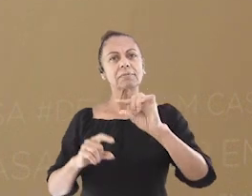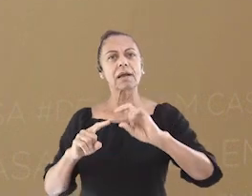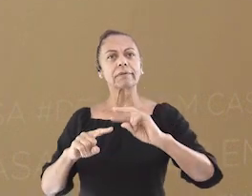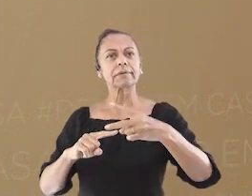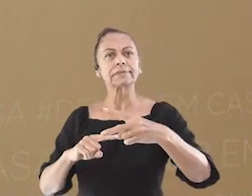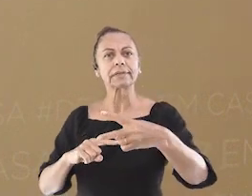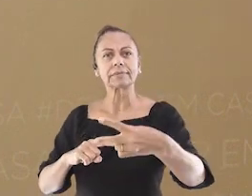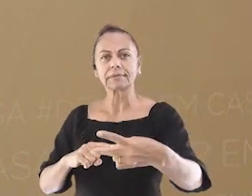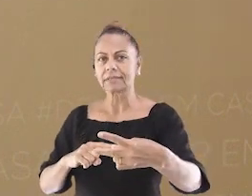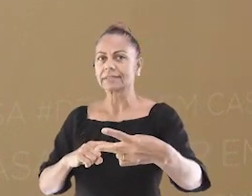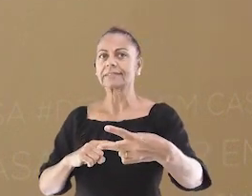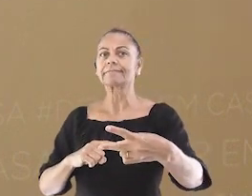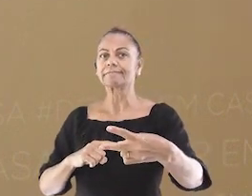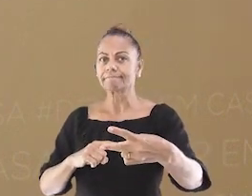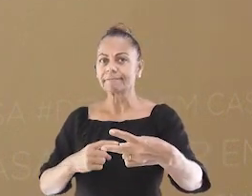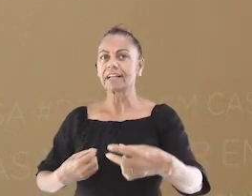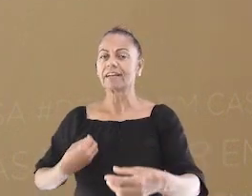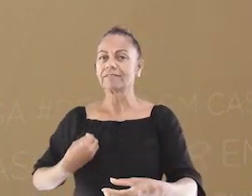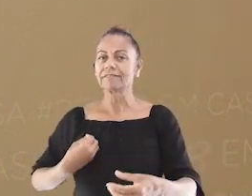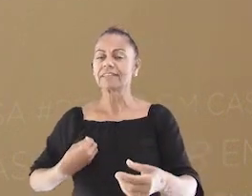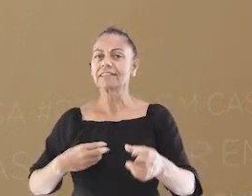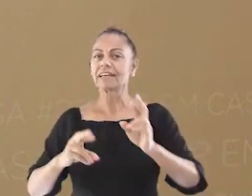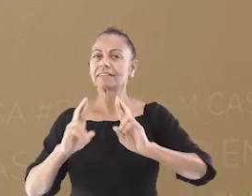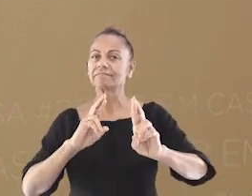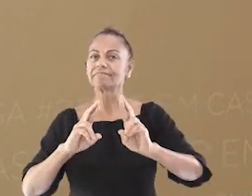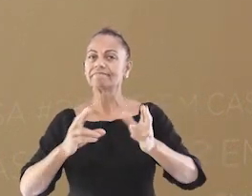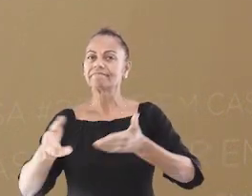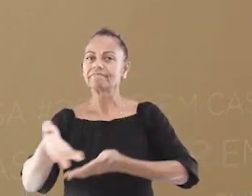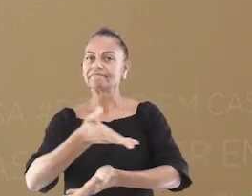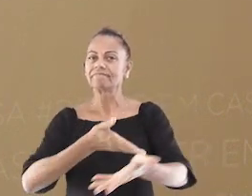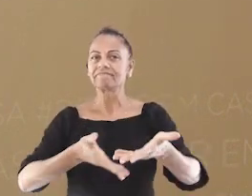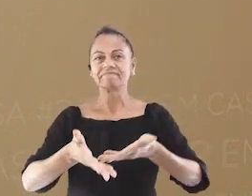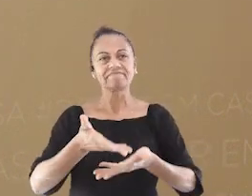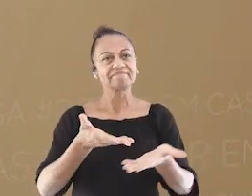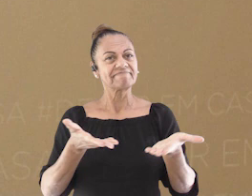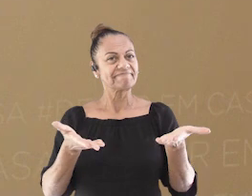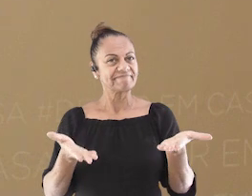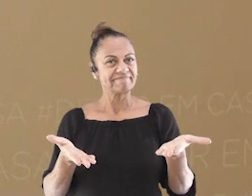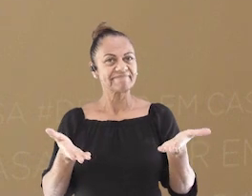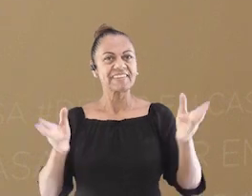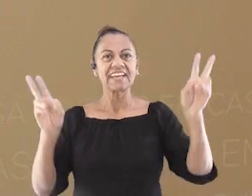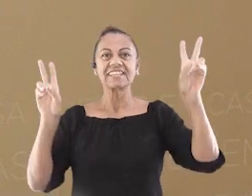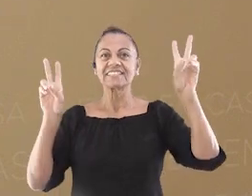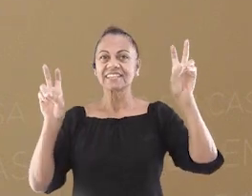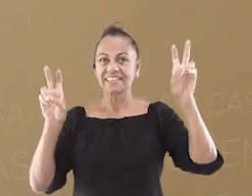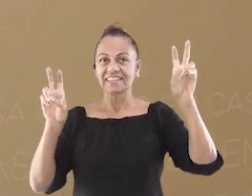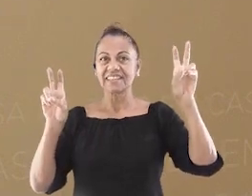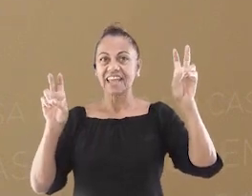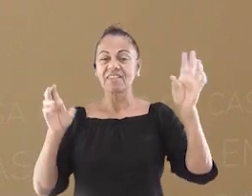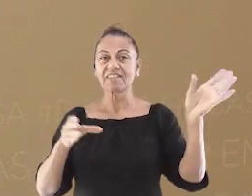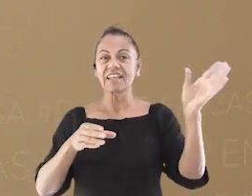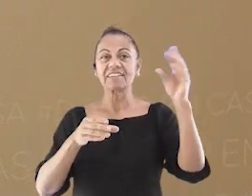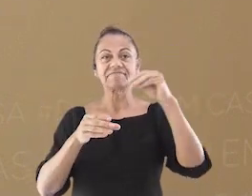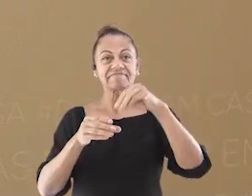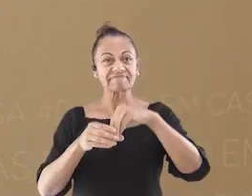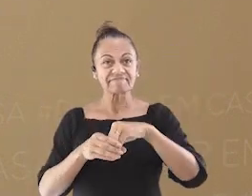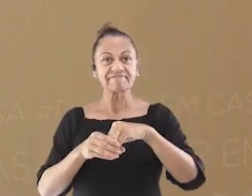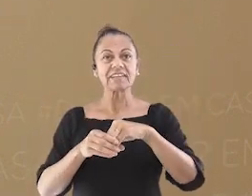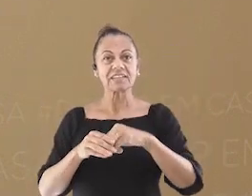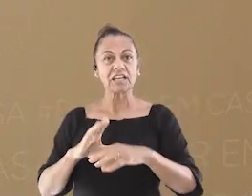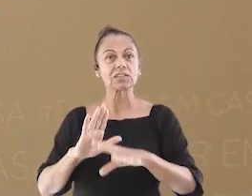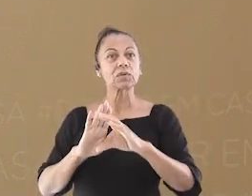vida e até os relacionamentos. Esse tema, que faz parte do nosso conteúdo curricular, é